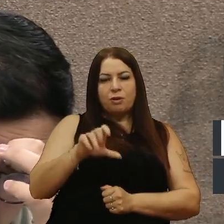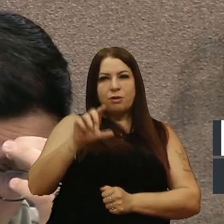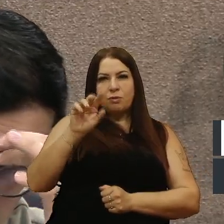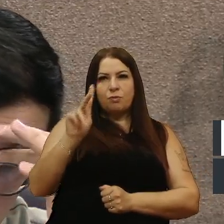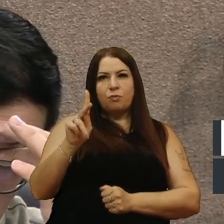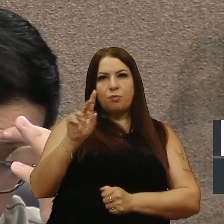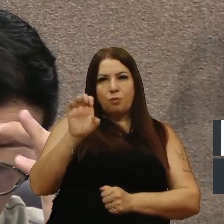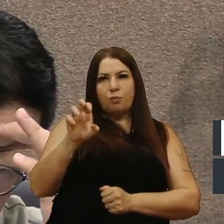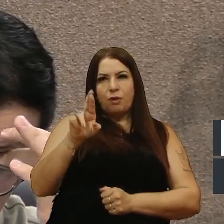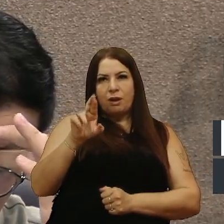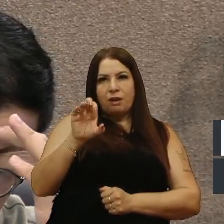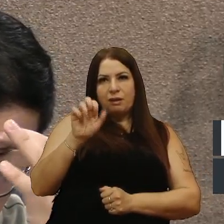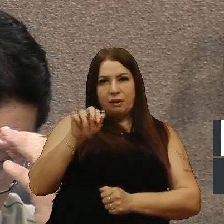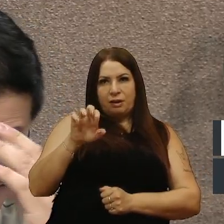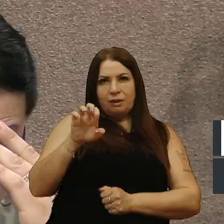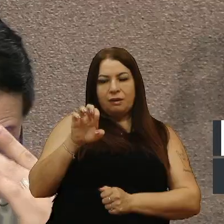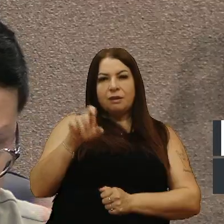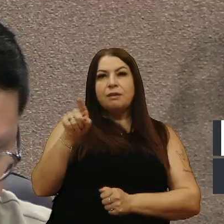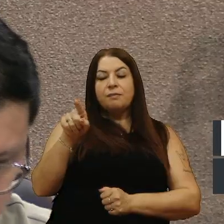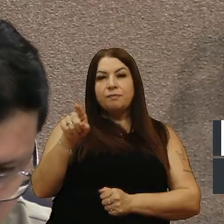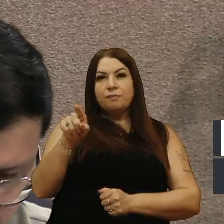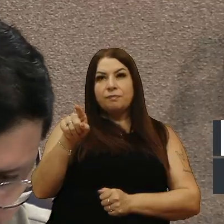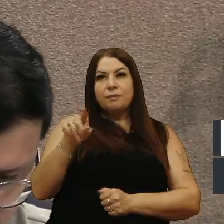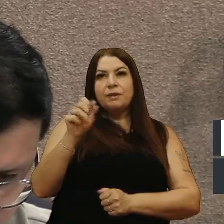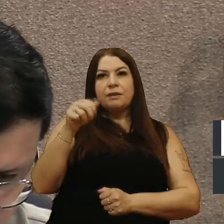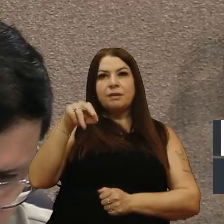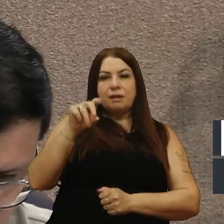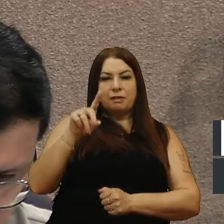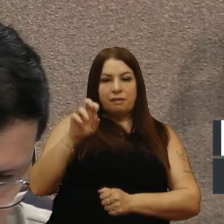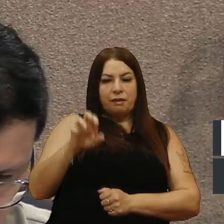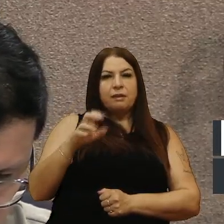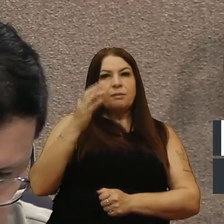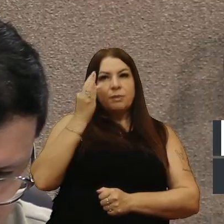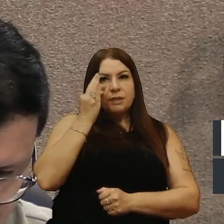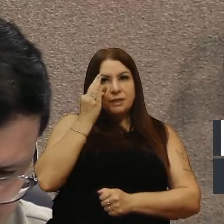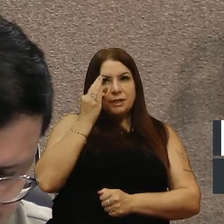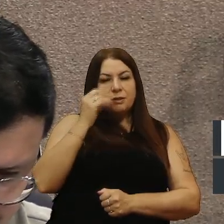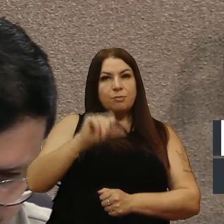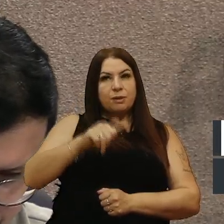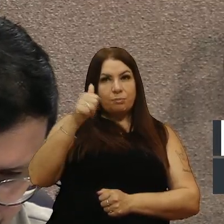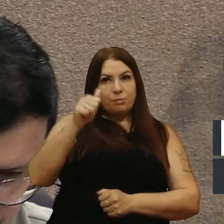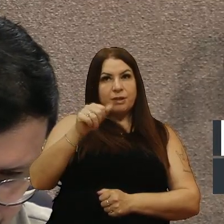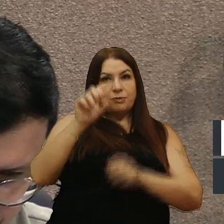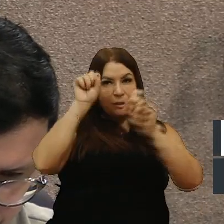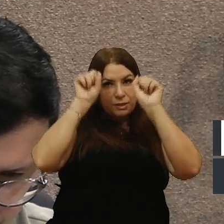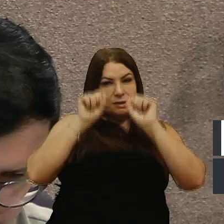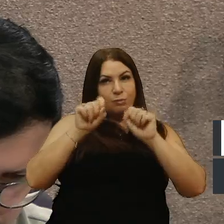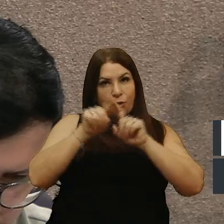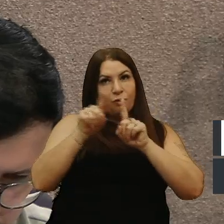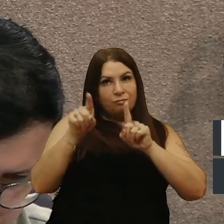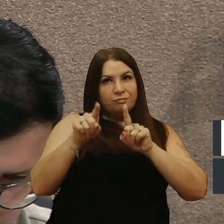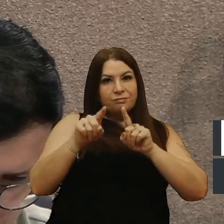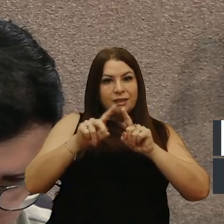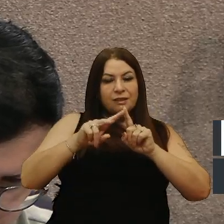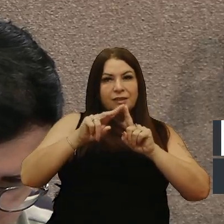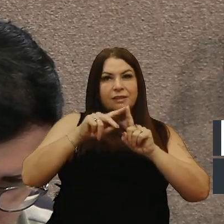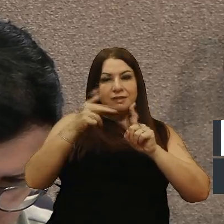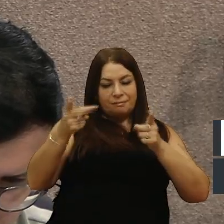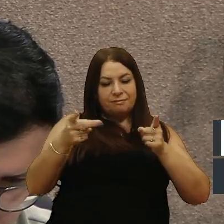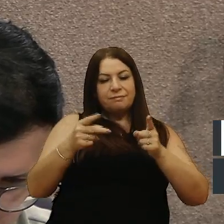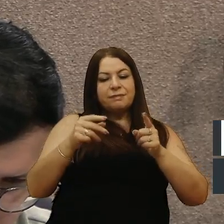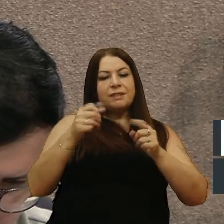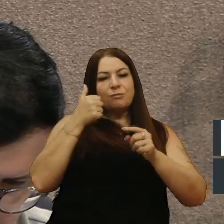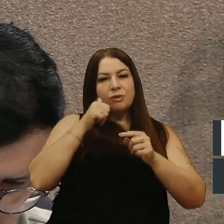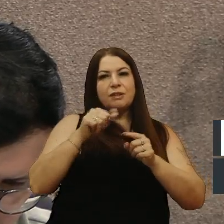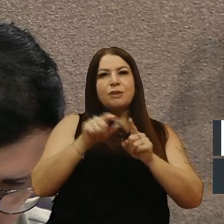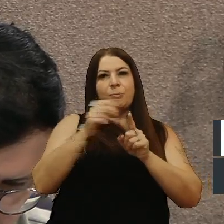Eric e o André, também aqui presentes. O André foi o primeiro que testemunhou essa senhora que estava caída. Então, André, muito